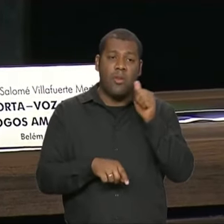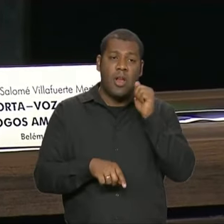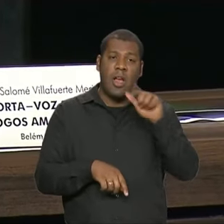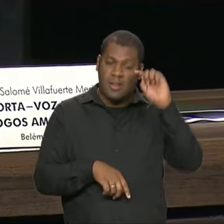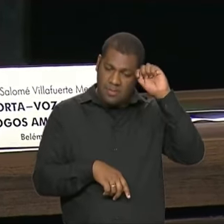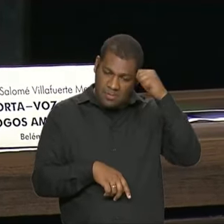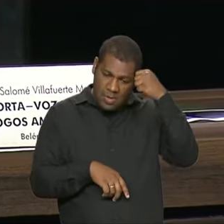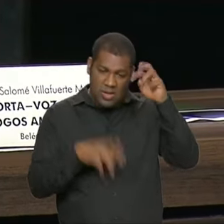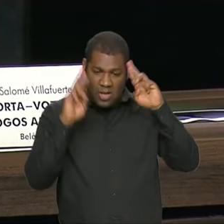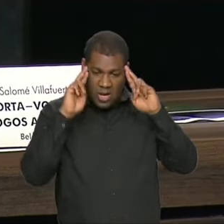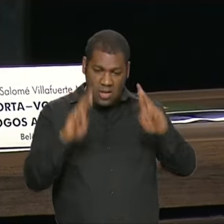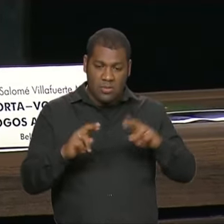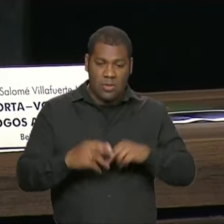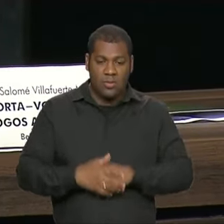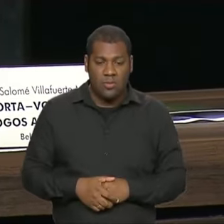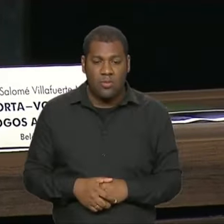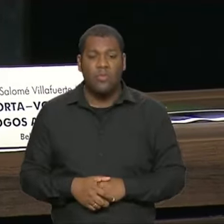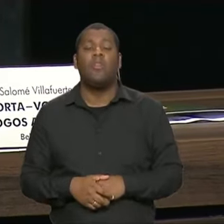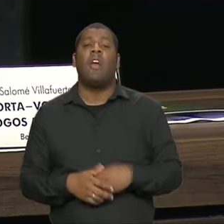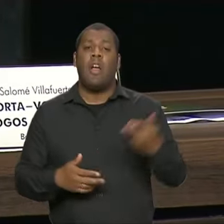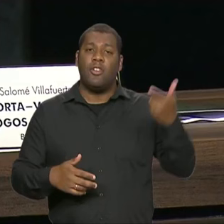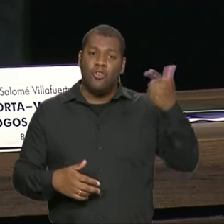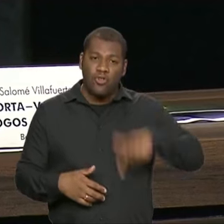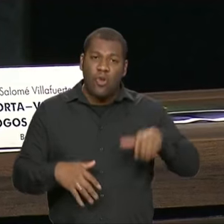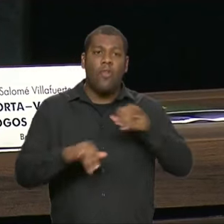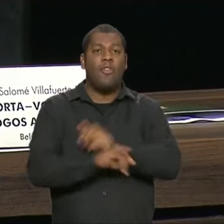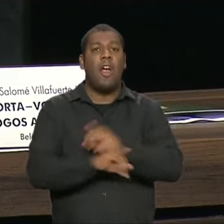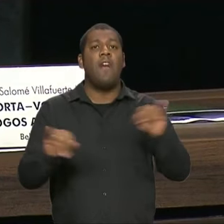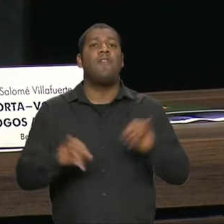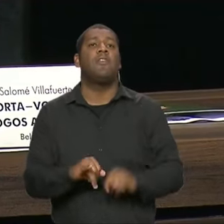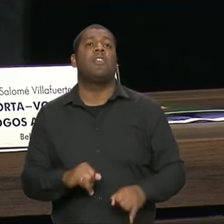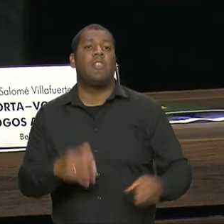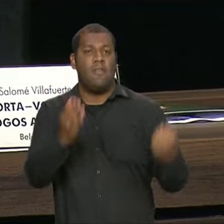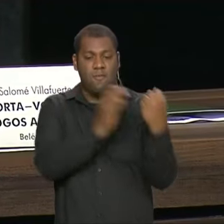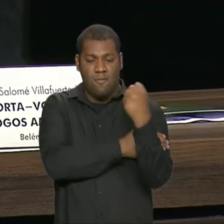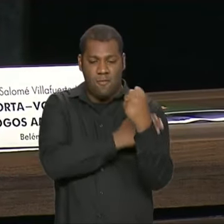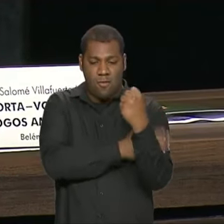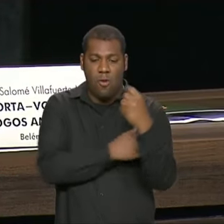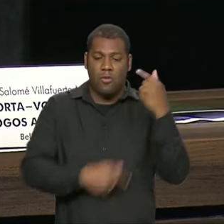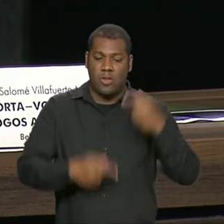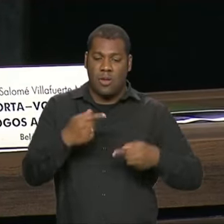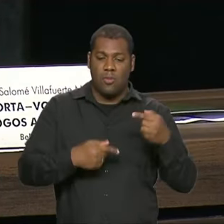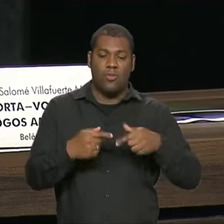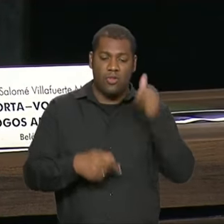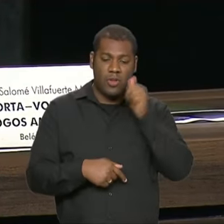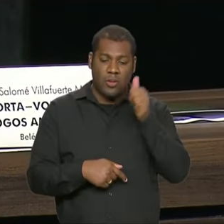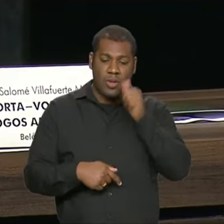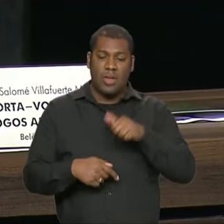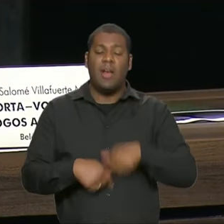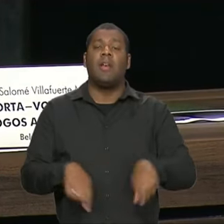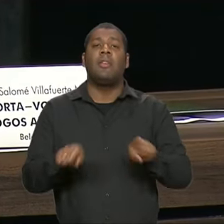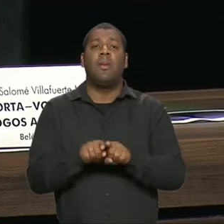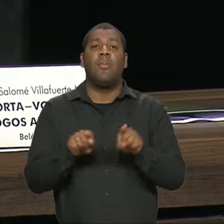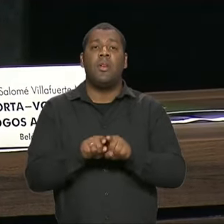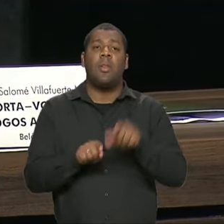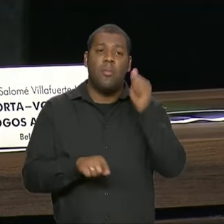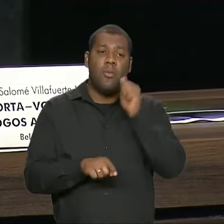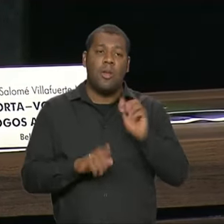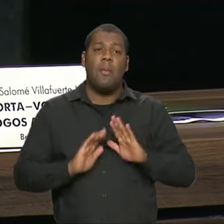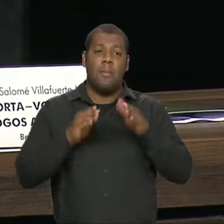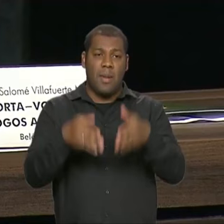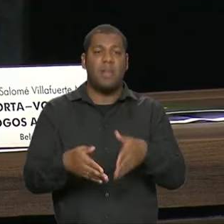Queremos reafirmar a força política das mulheres e exigir fazer parte da construção de propostas,